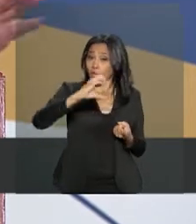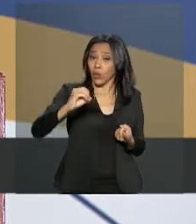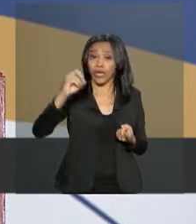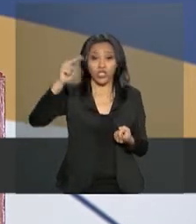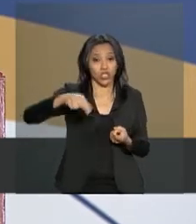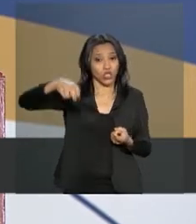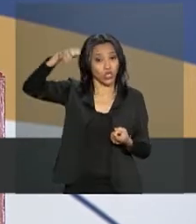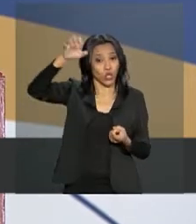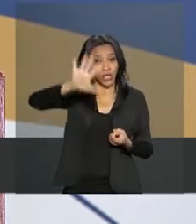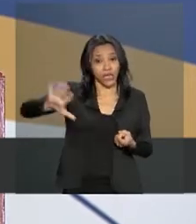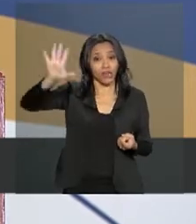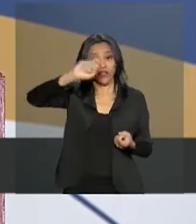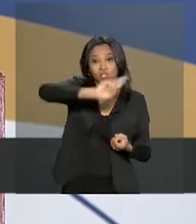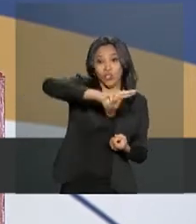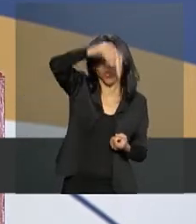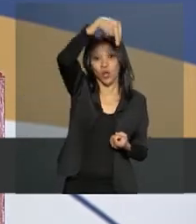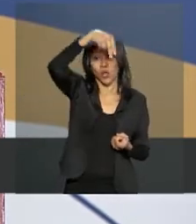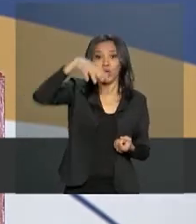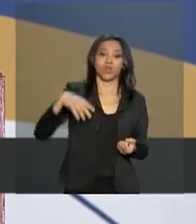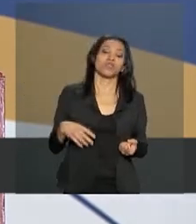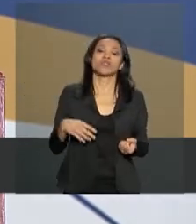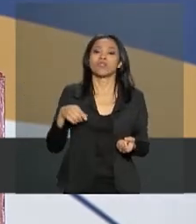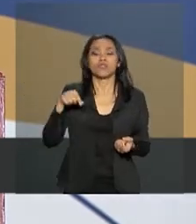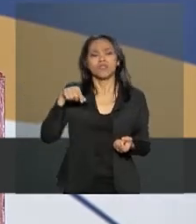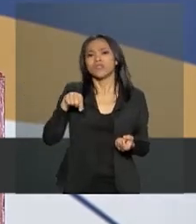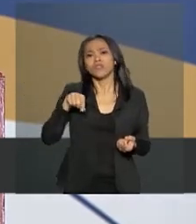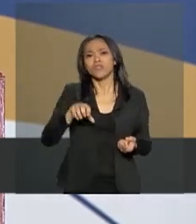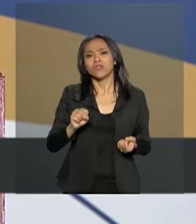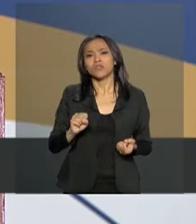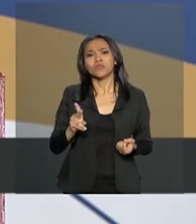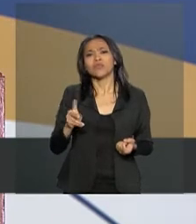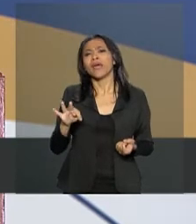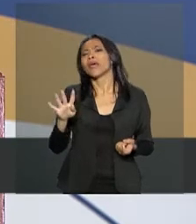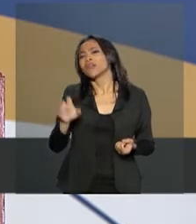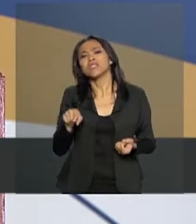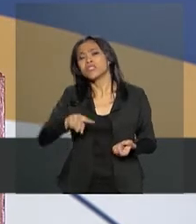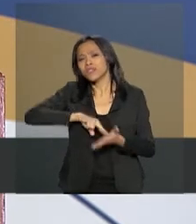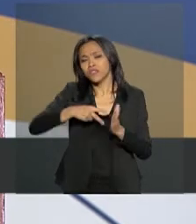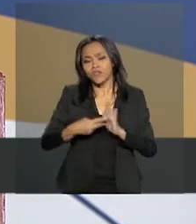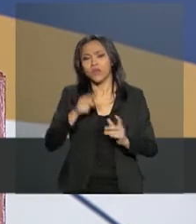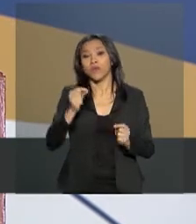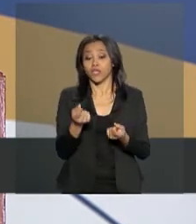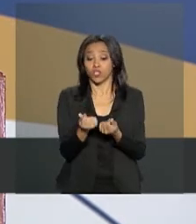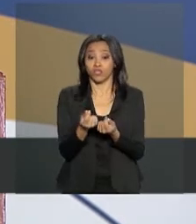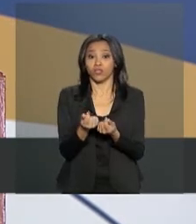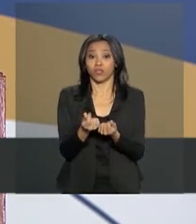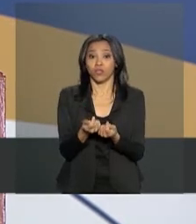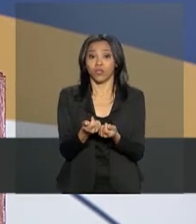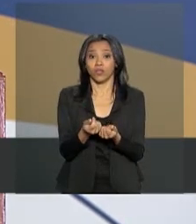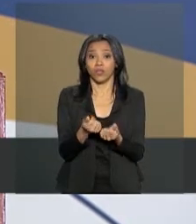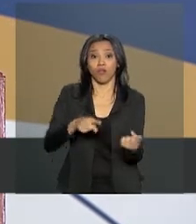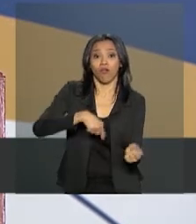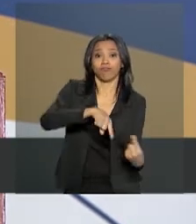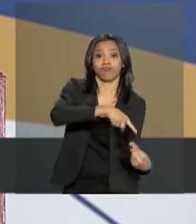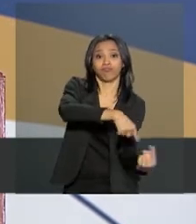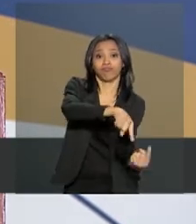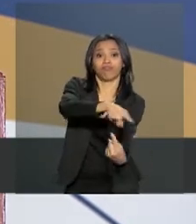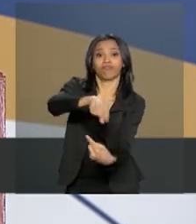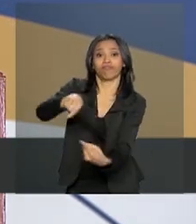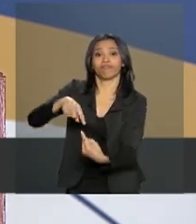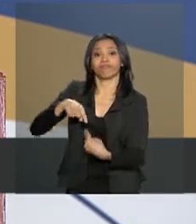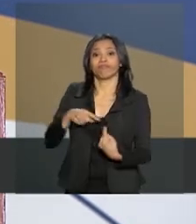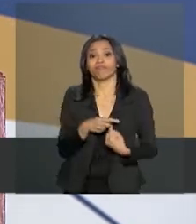e norte significa um aporte na economia daquelas localidades né agora